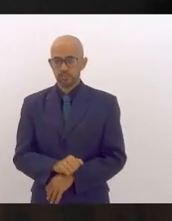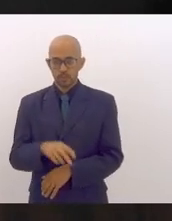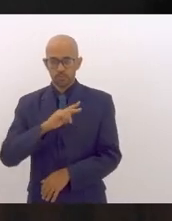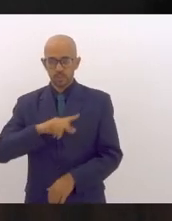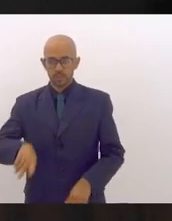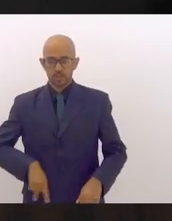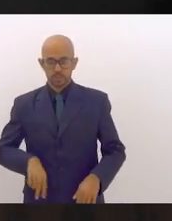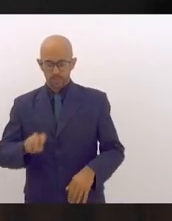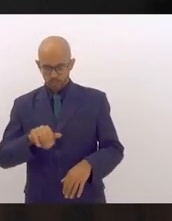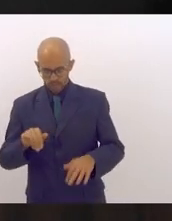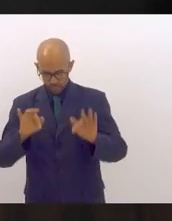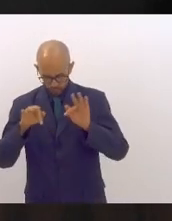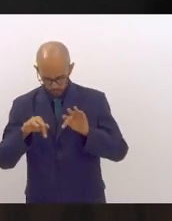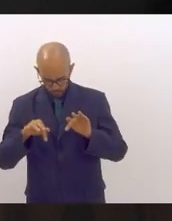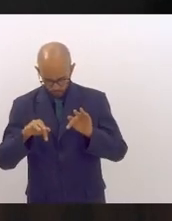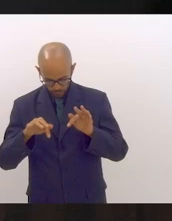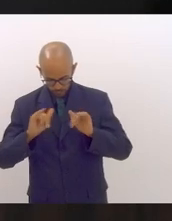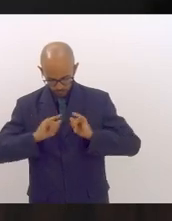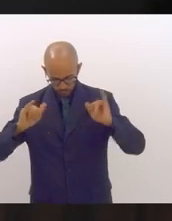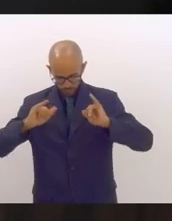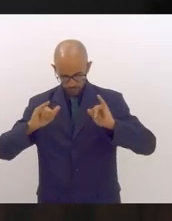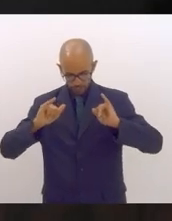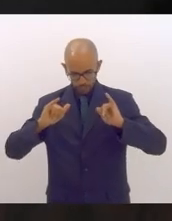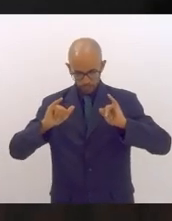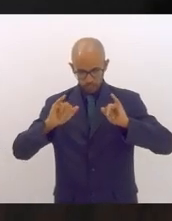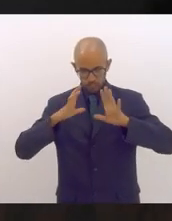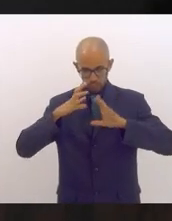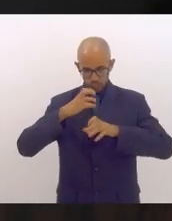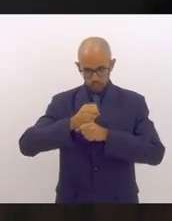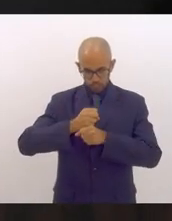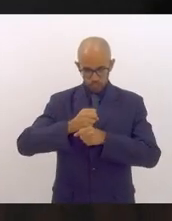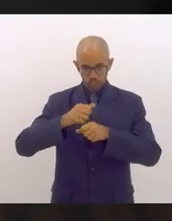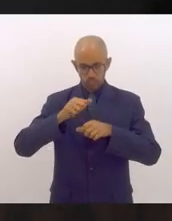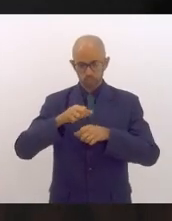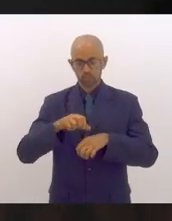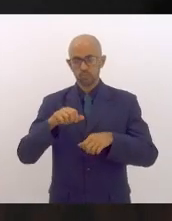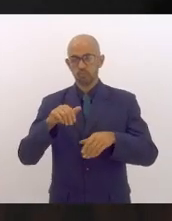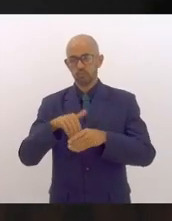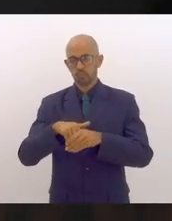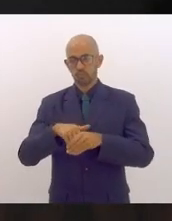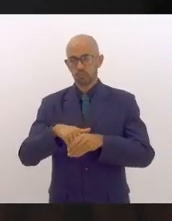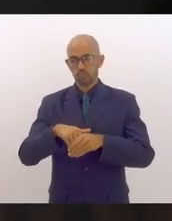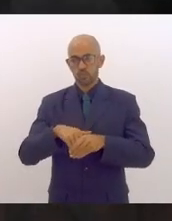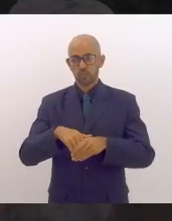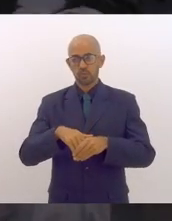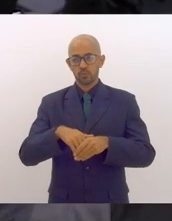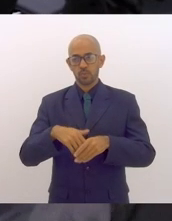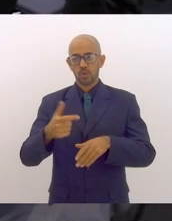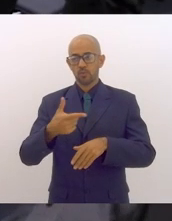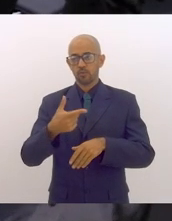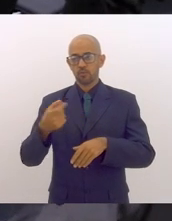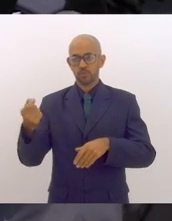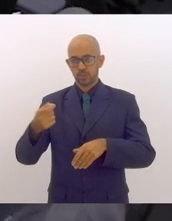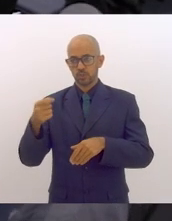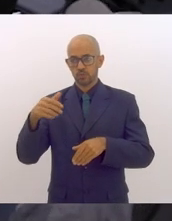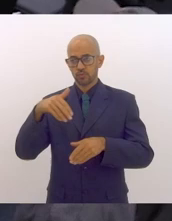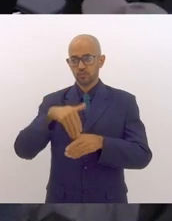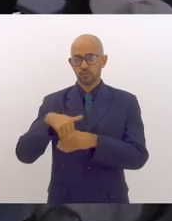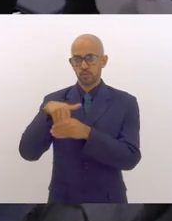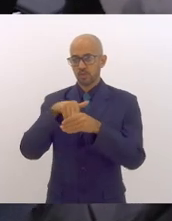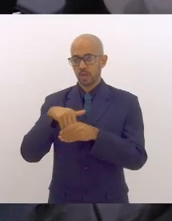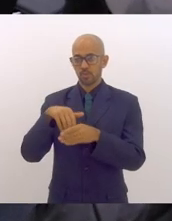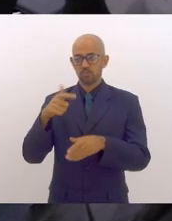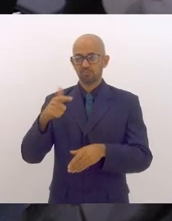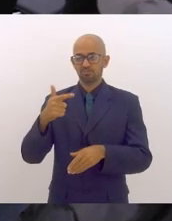vai proclamar o resultado. Votaram 20 senhores parlamentares. Não há